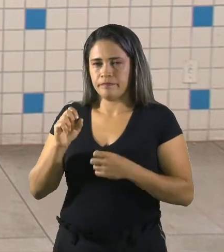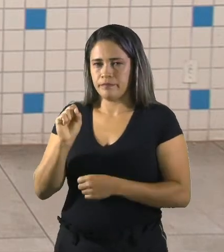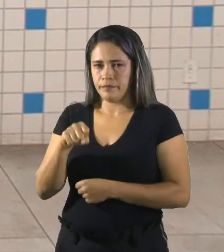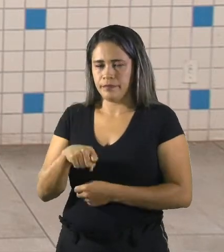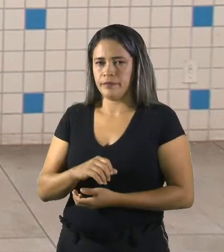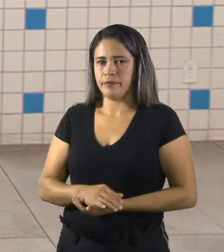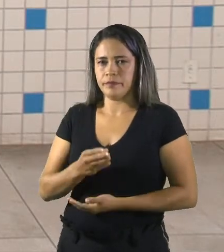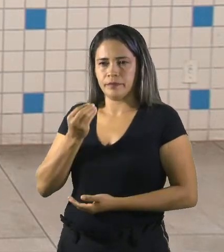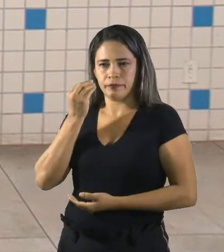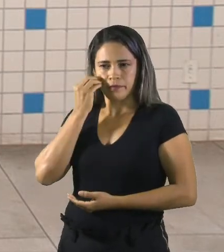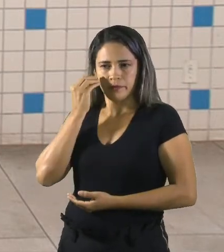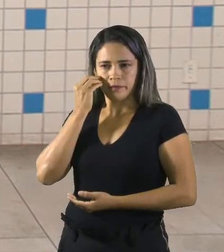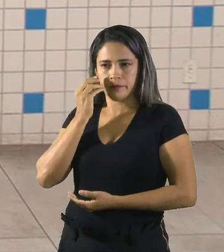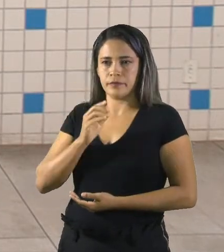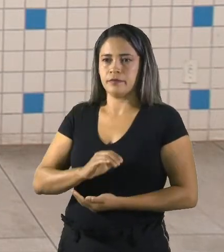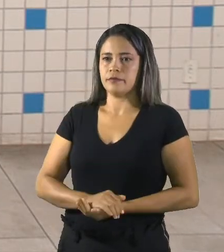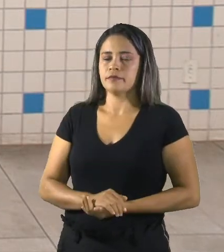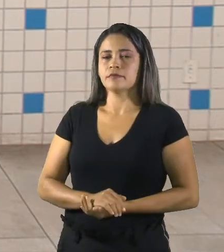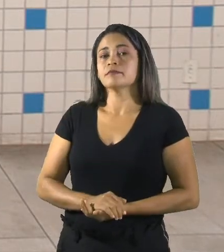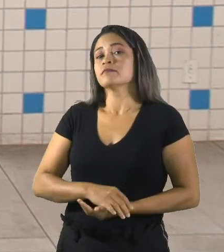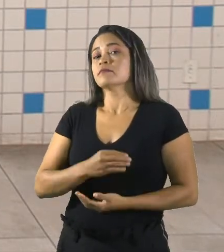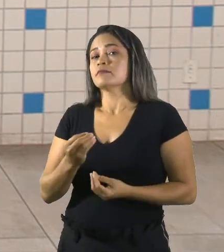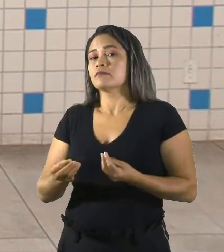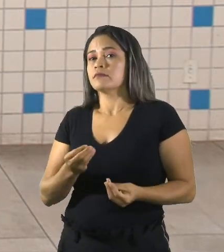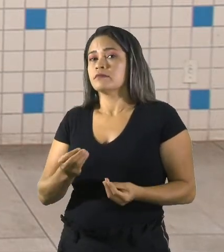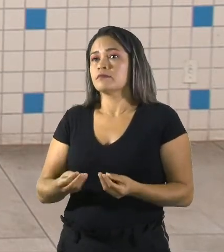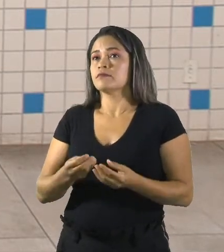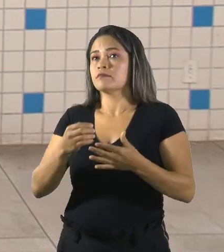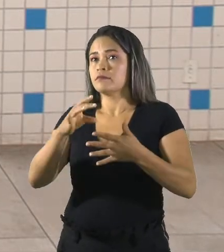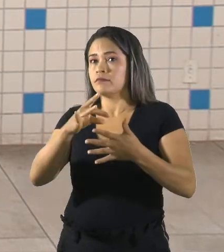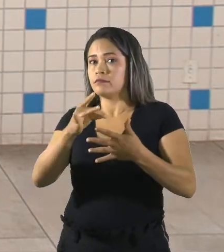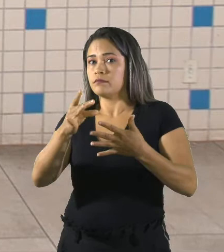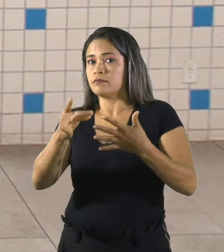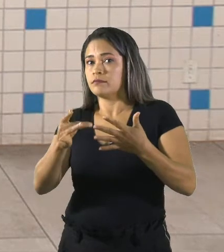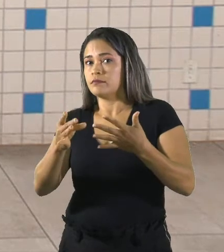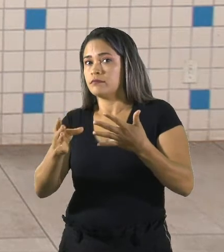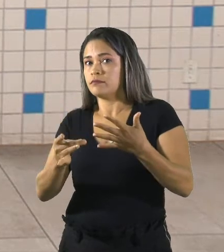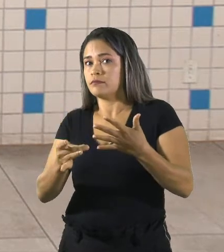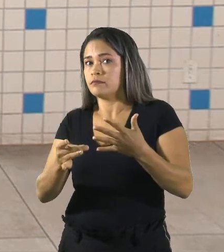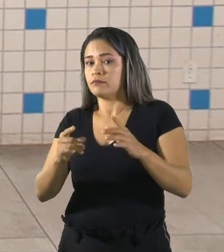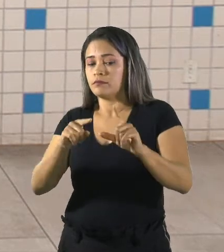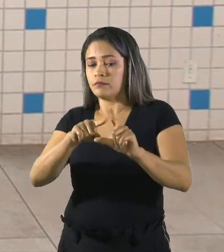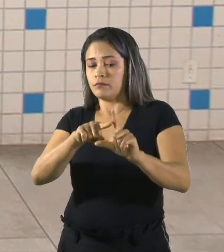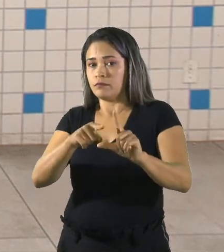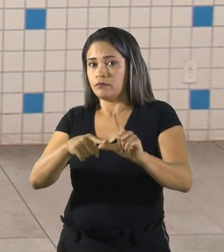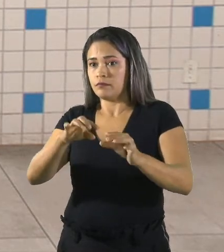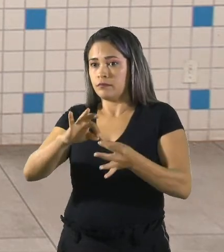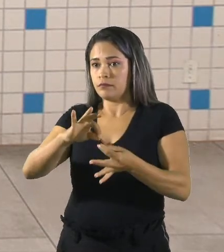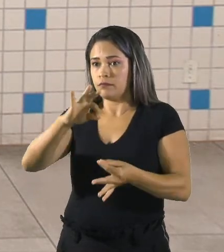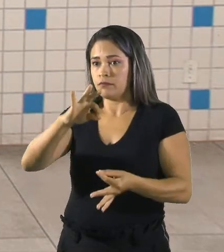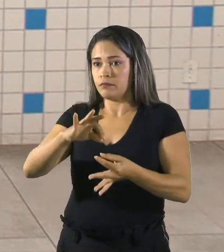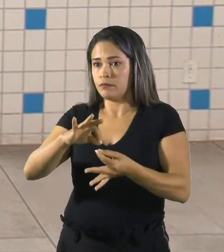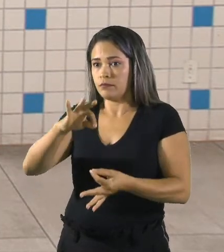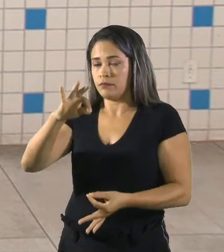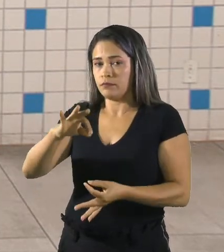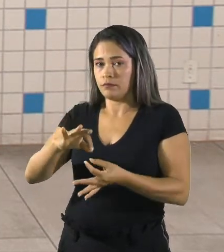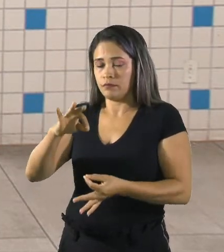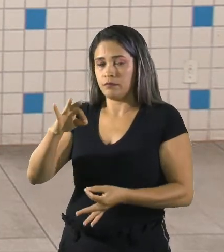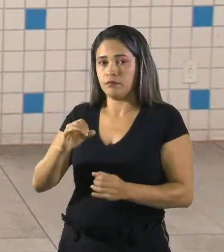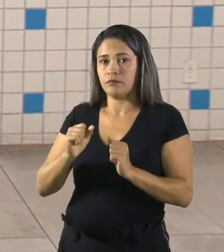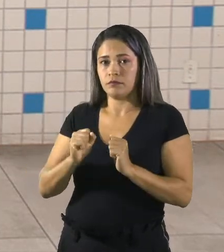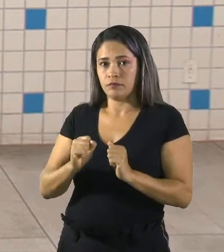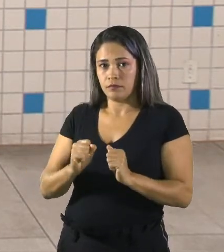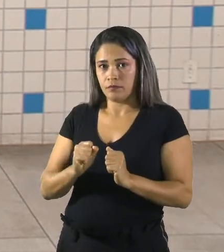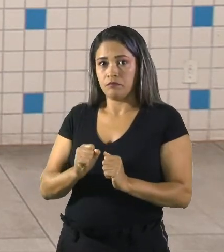só, nós vamos poder classificar um ângulo de acordo com a sua medida. Vejam, os ângulos podem ser